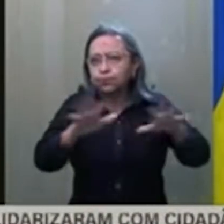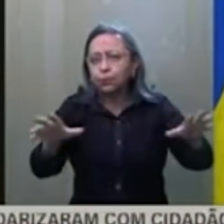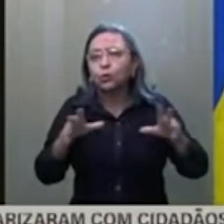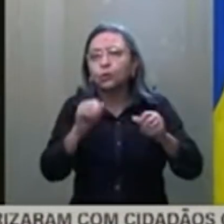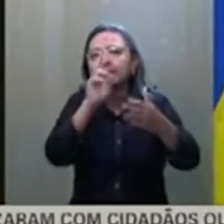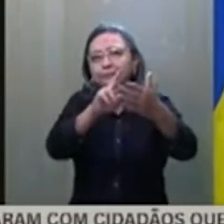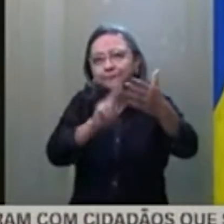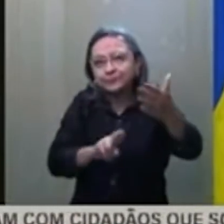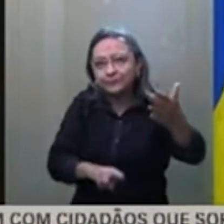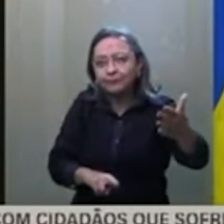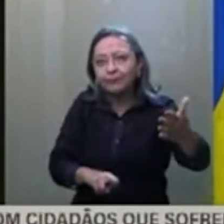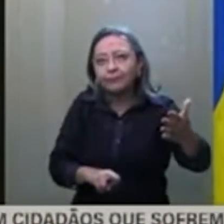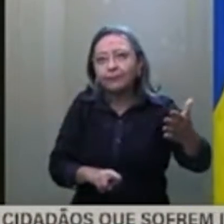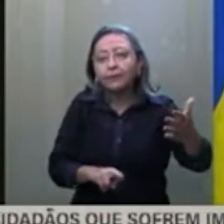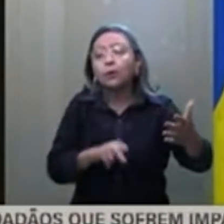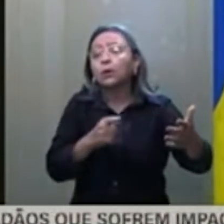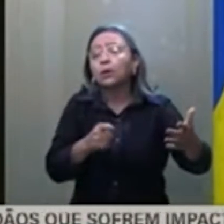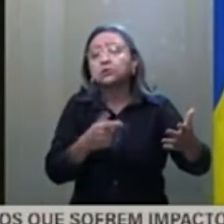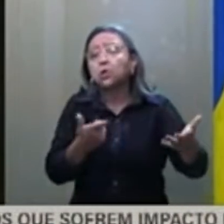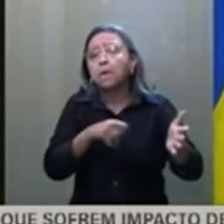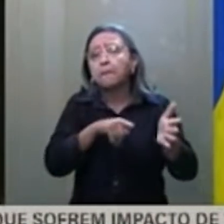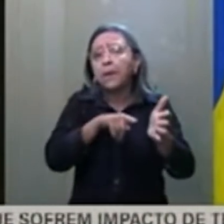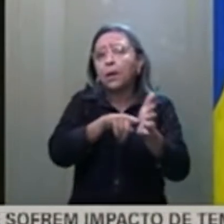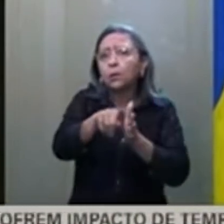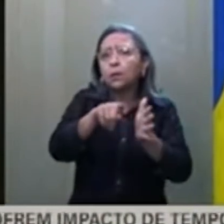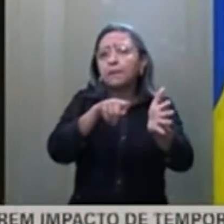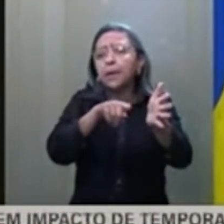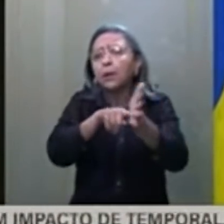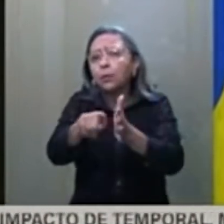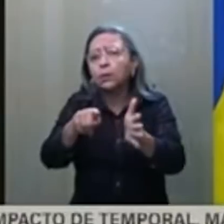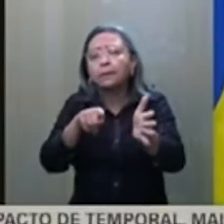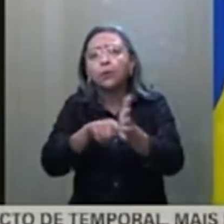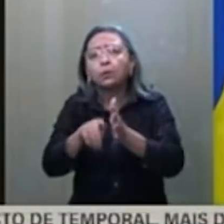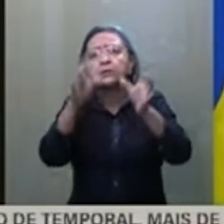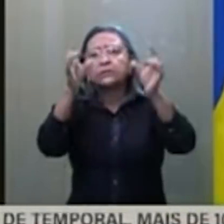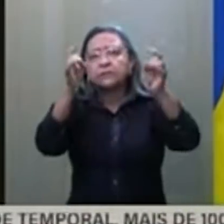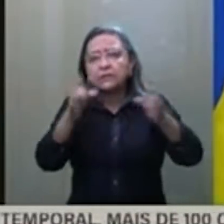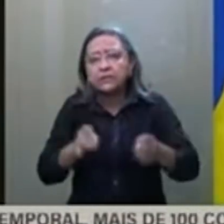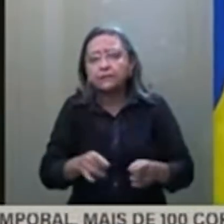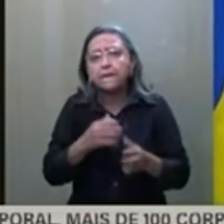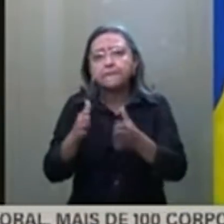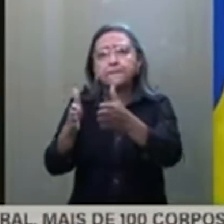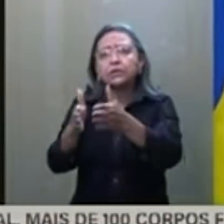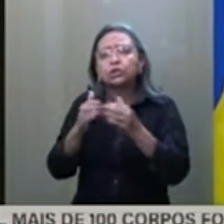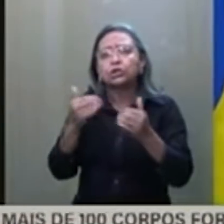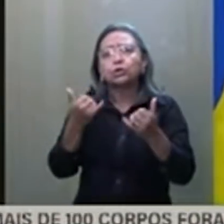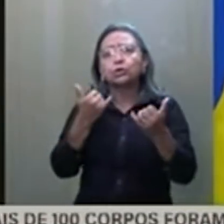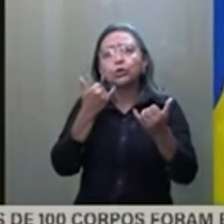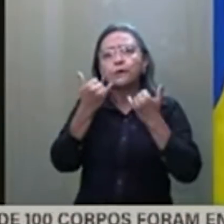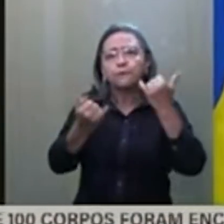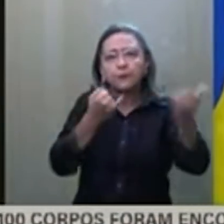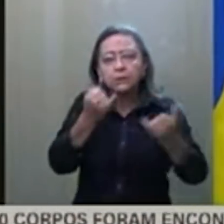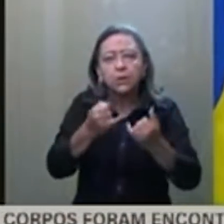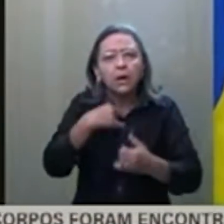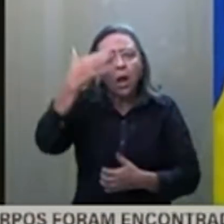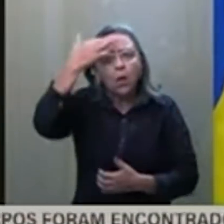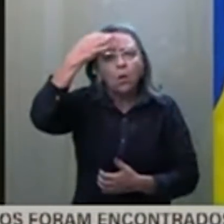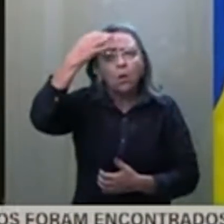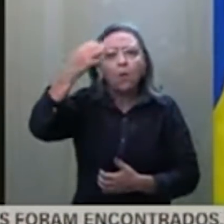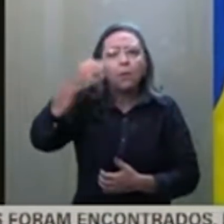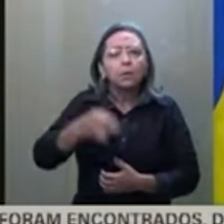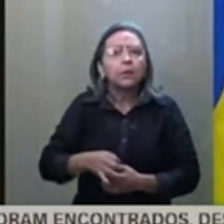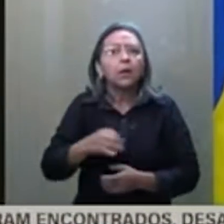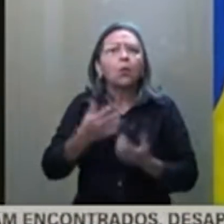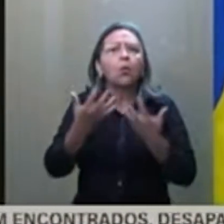respostas foram perguntas específicas com pedidos de informações para compreender